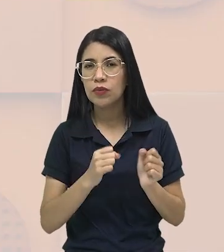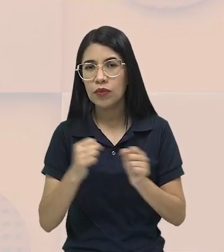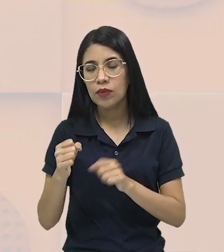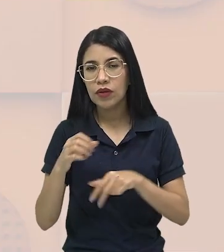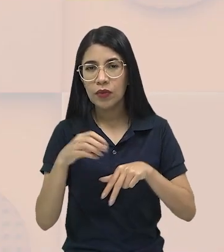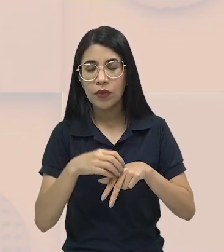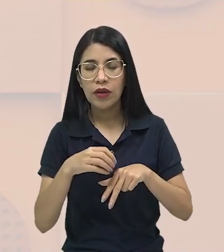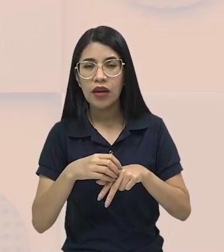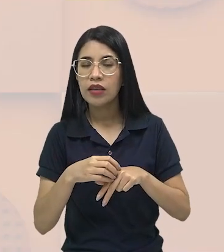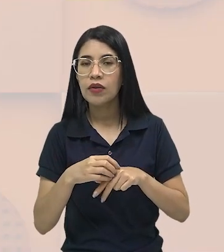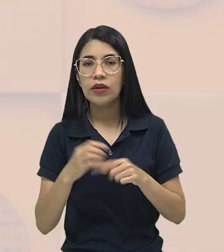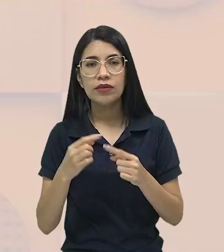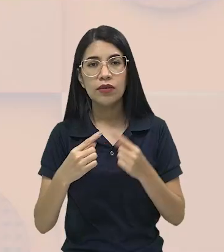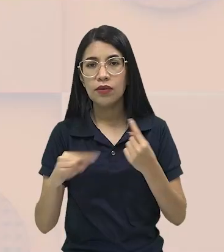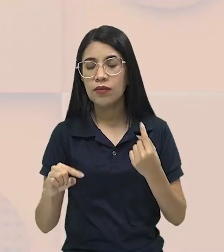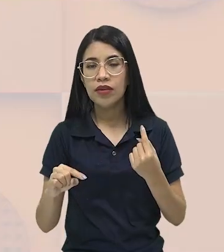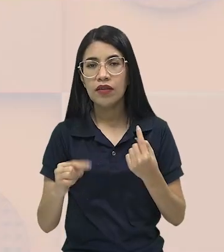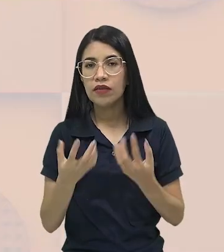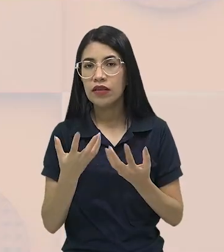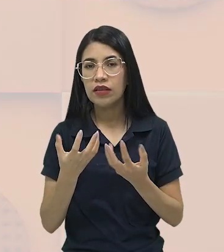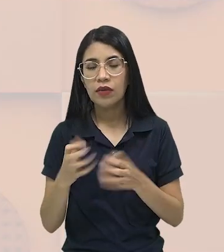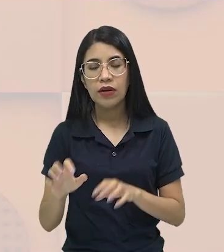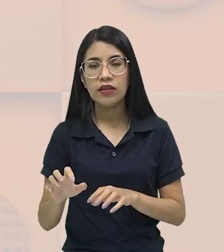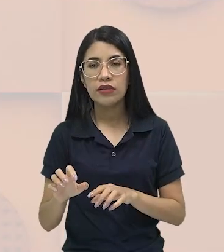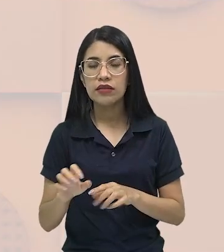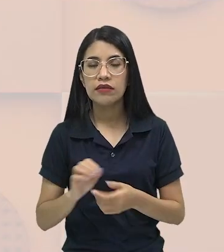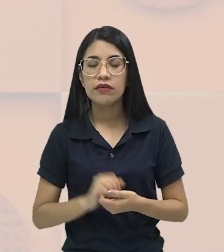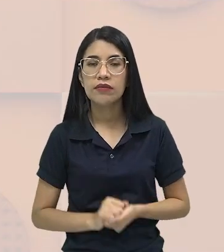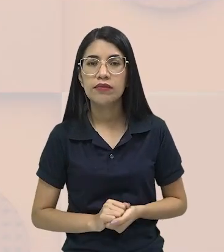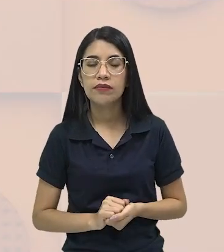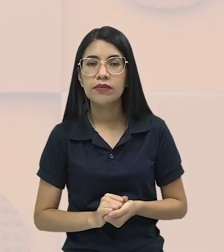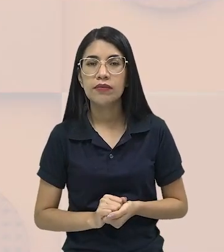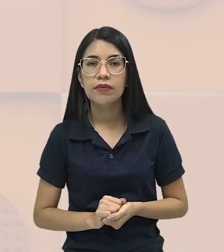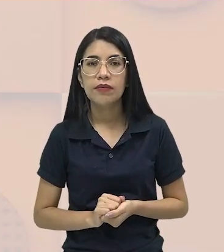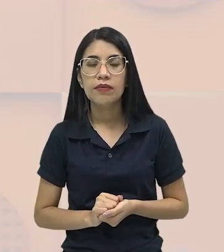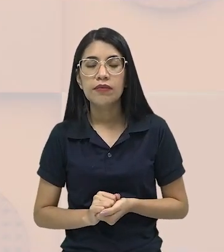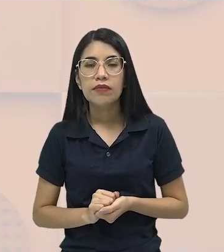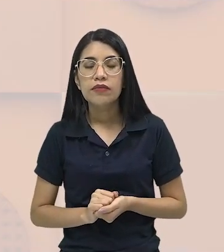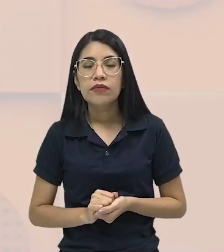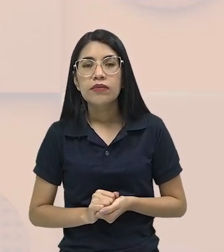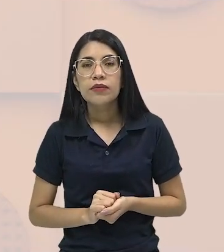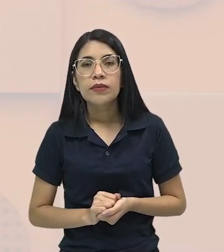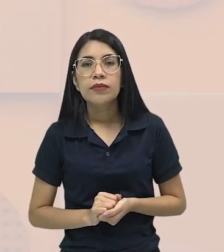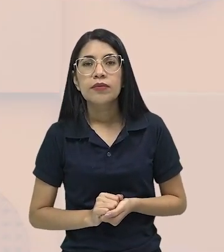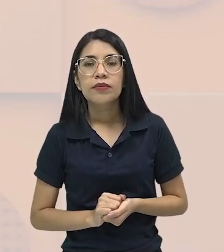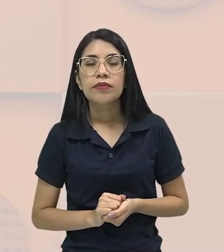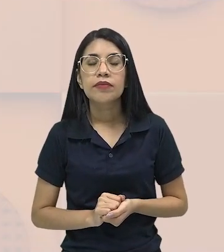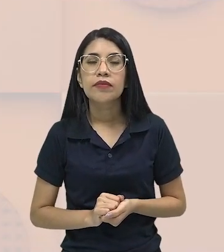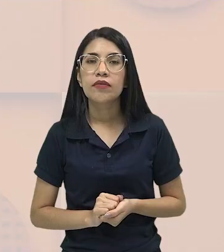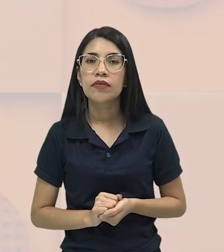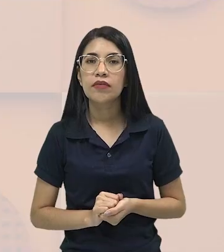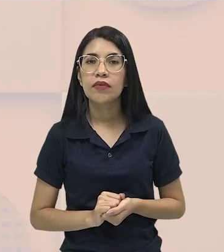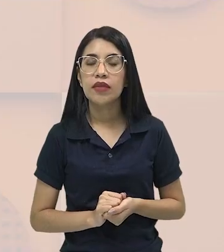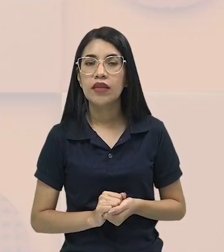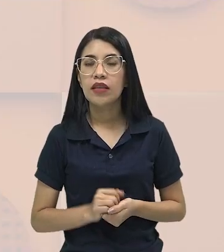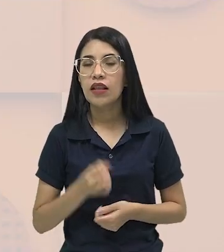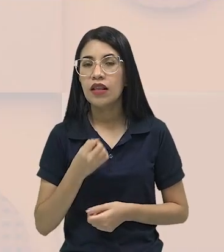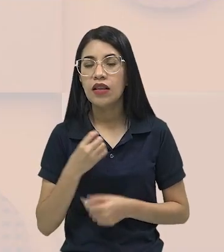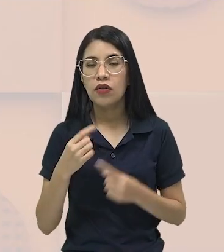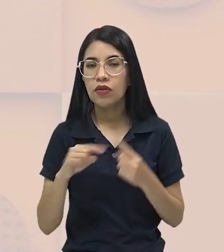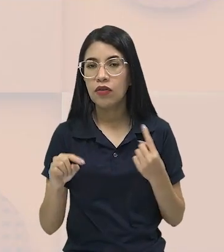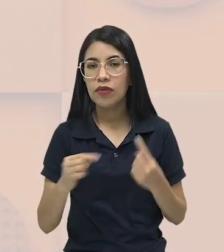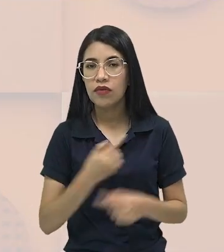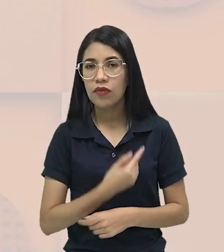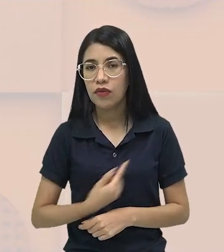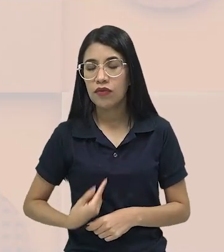considerada uma ideia subversiva, uma ideia que não é bom, não é de bom tom, não é ideal, né, para um governo monárquico, como